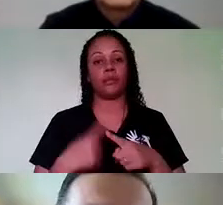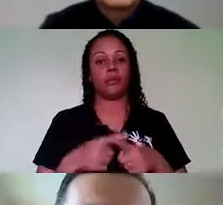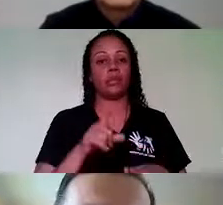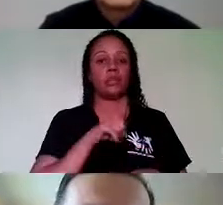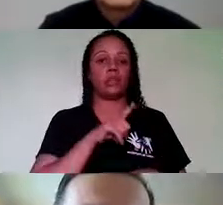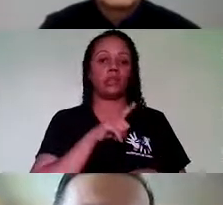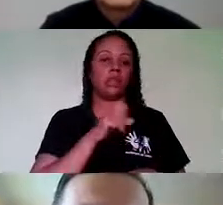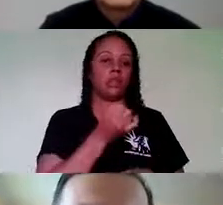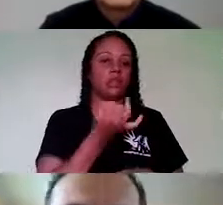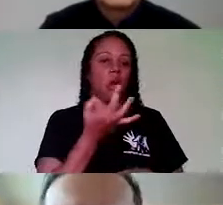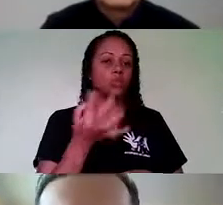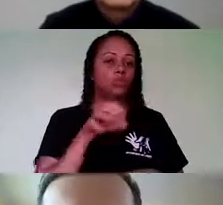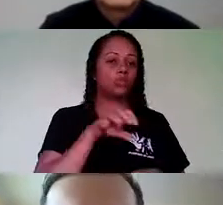né,